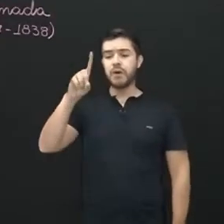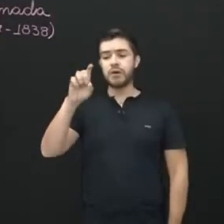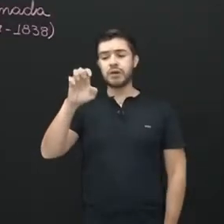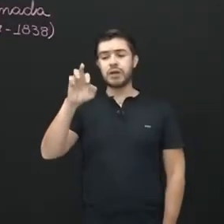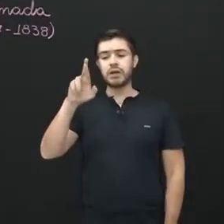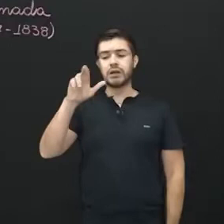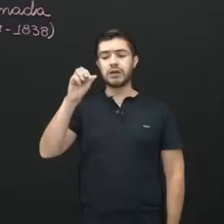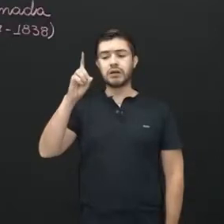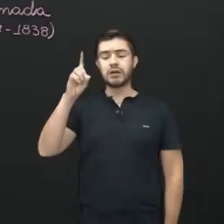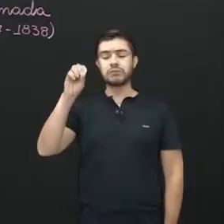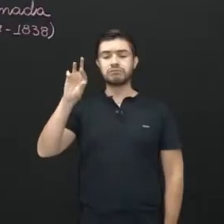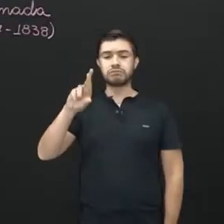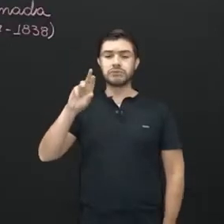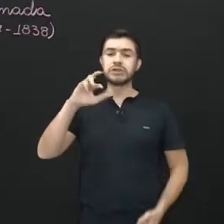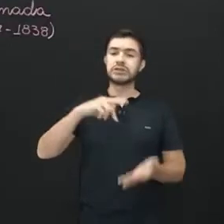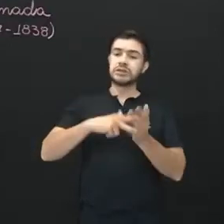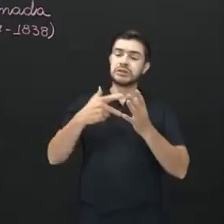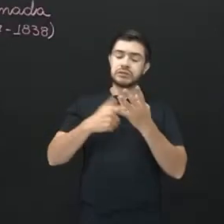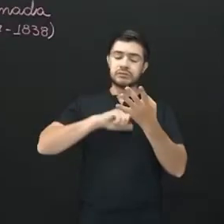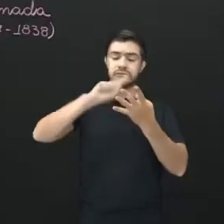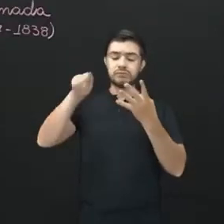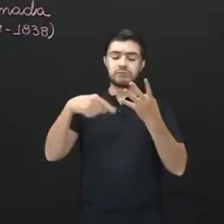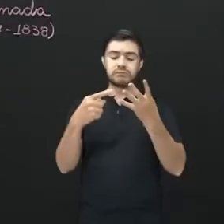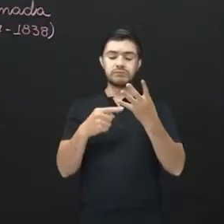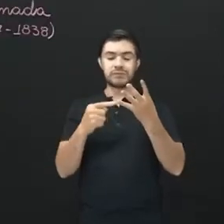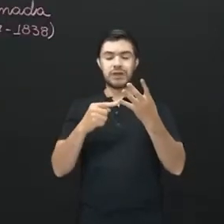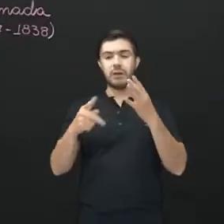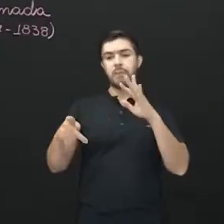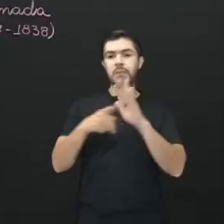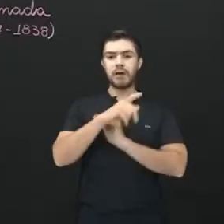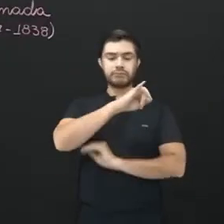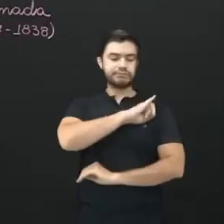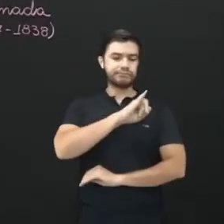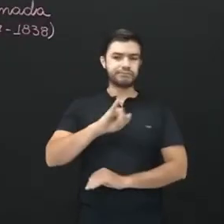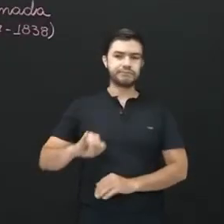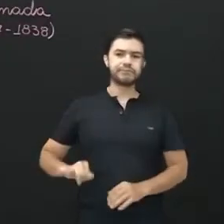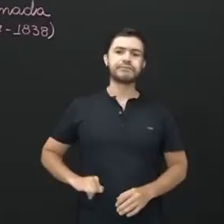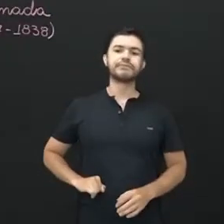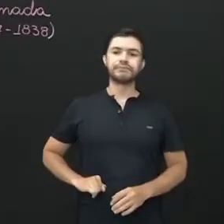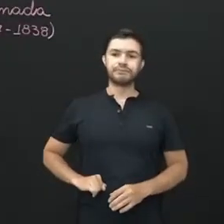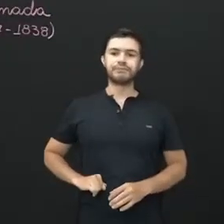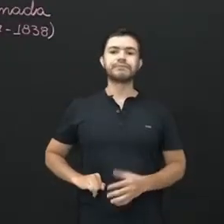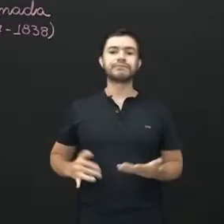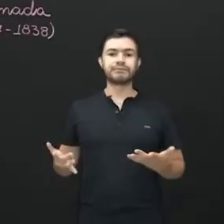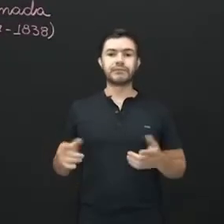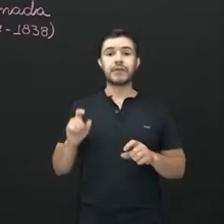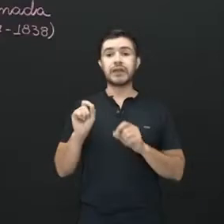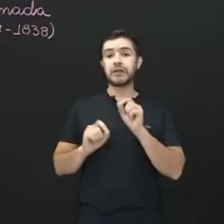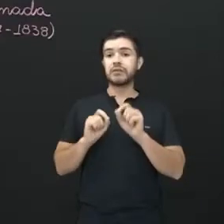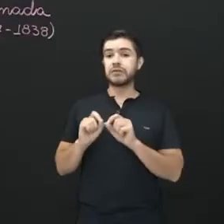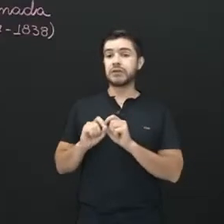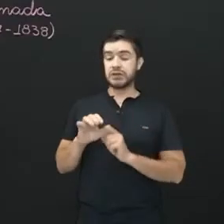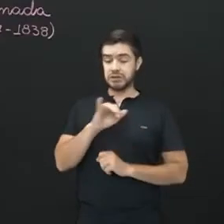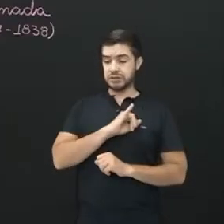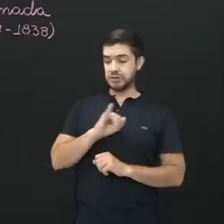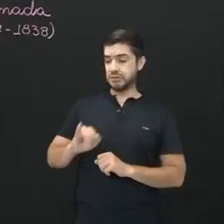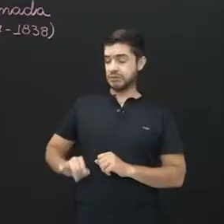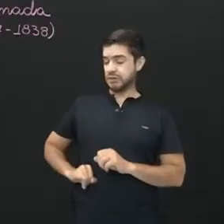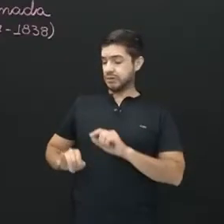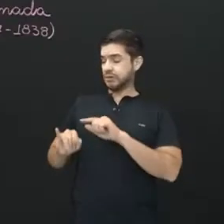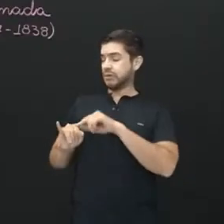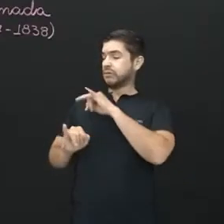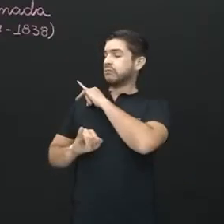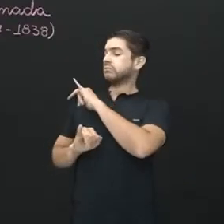para você, um 4º poder, que era o próprio imperador. O poder moderador era uma autorização ao imperador